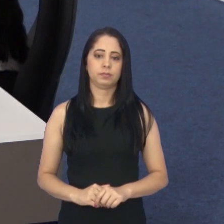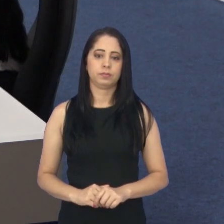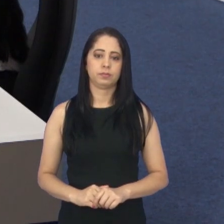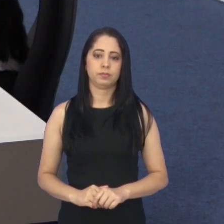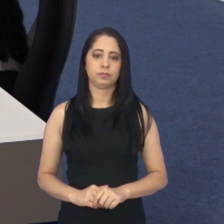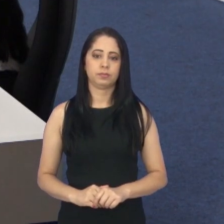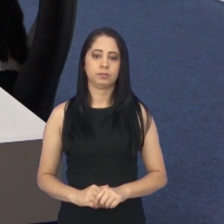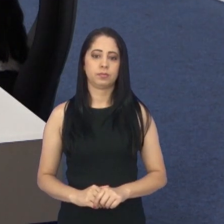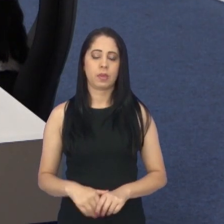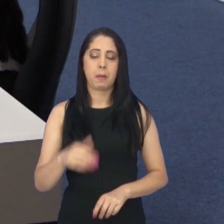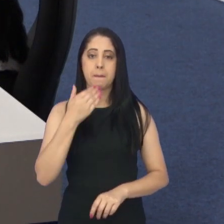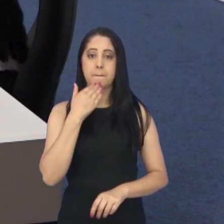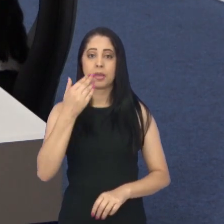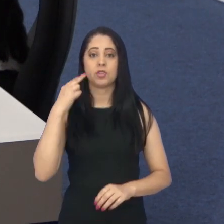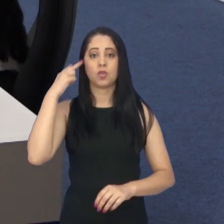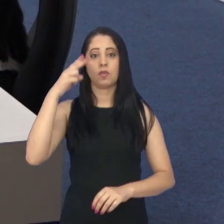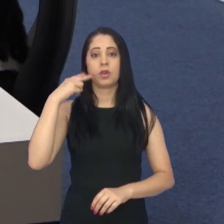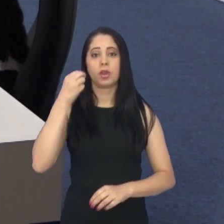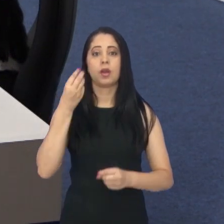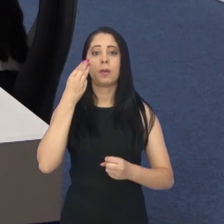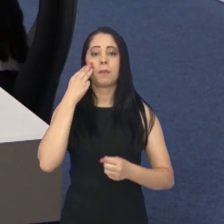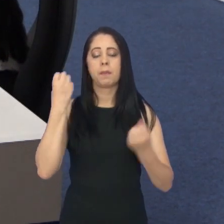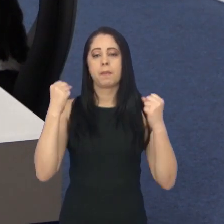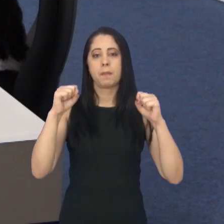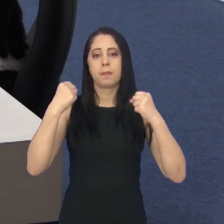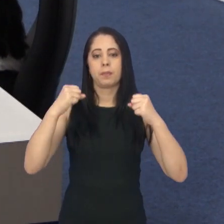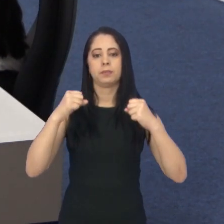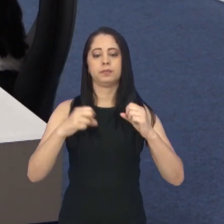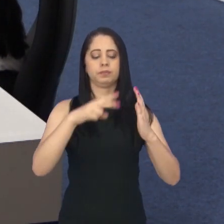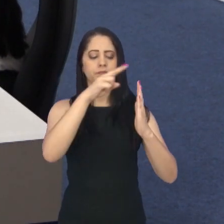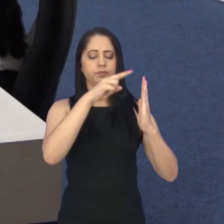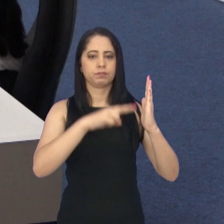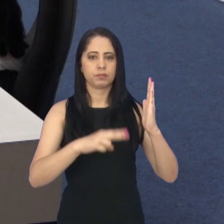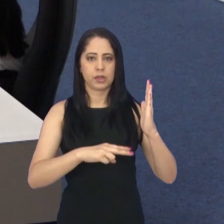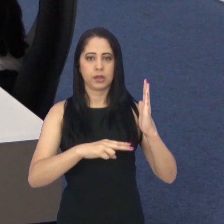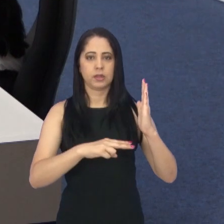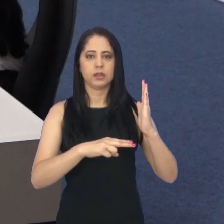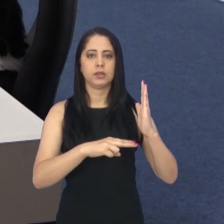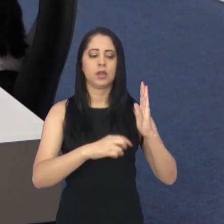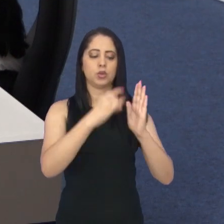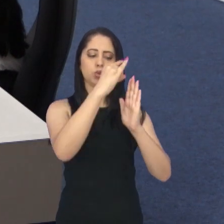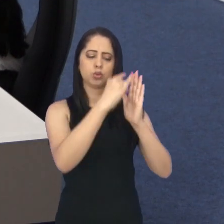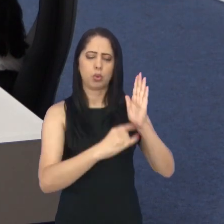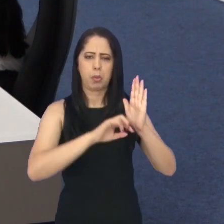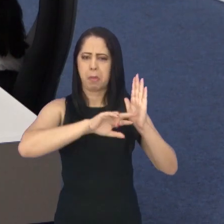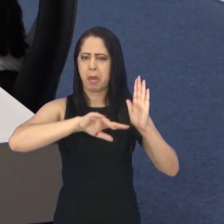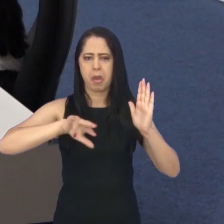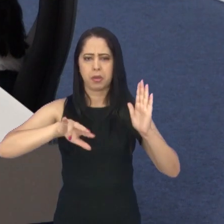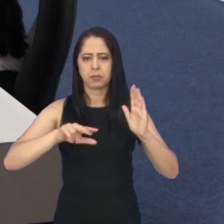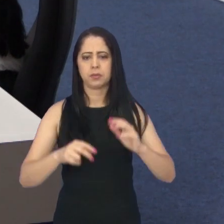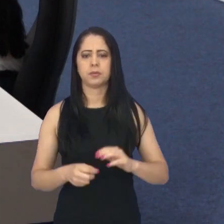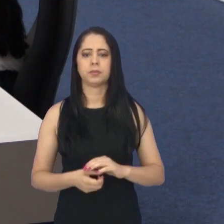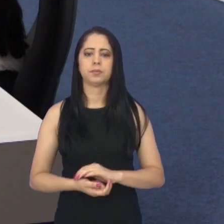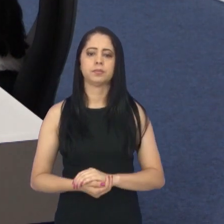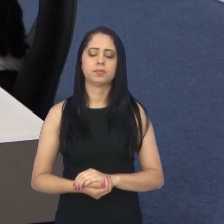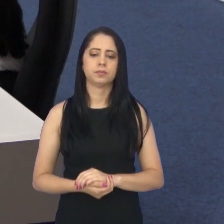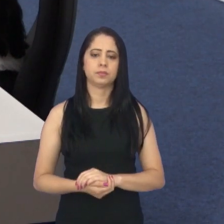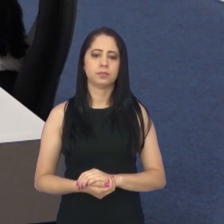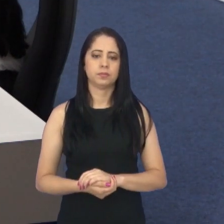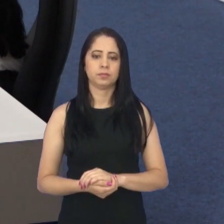Peço então já ao vereador Marcão da Academia que faça a leitura dos processos para a ciência dos senhores vereadores.